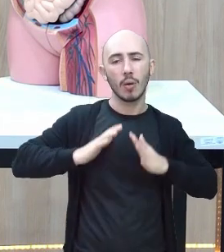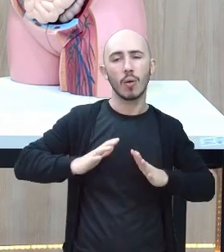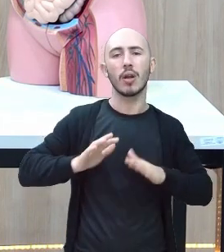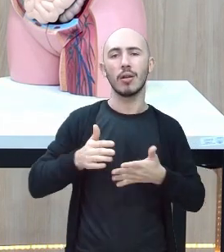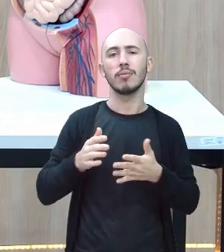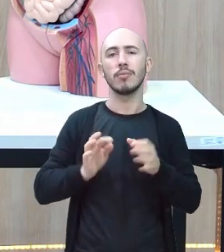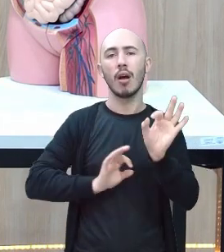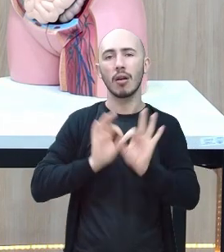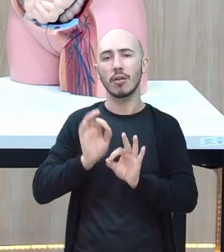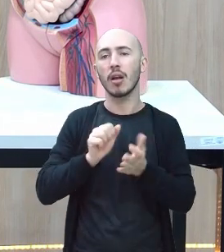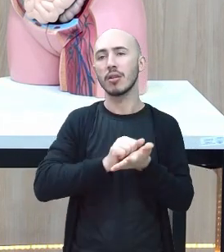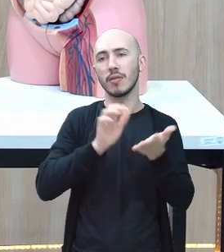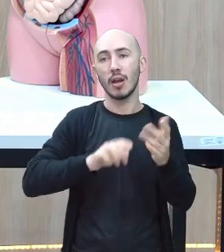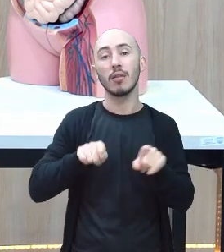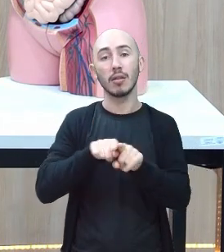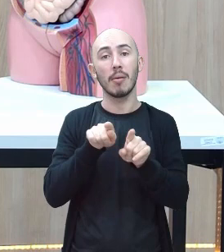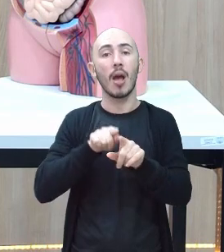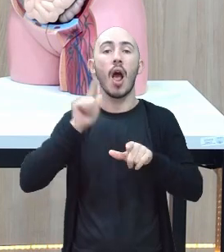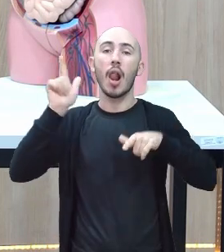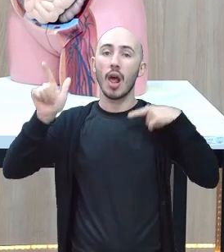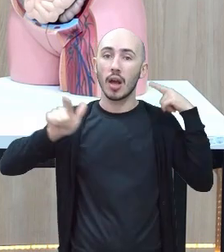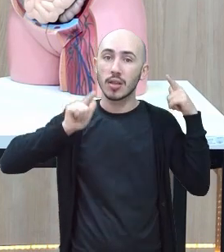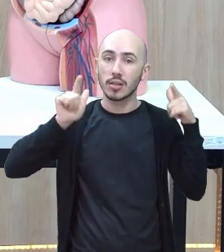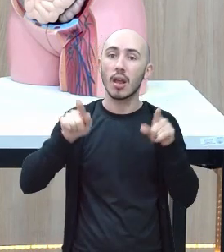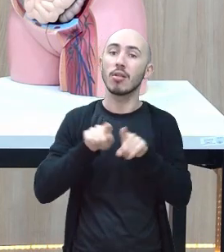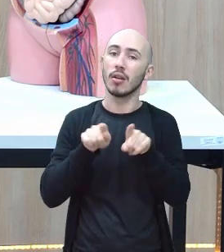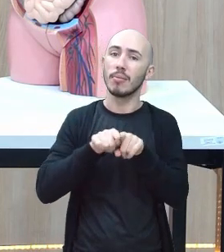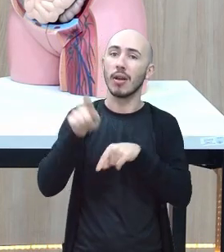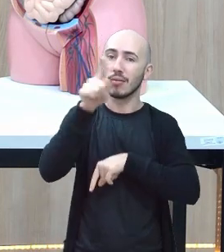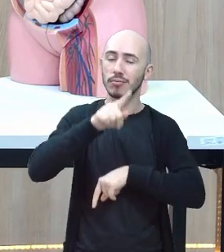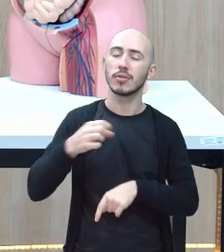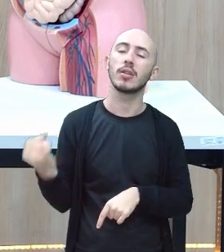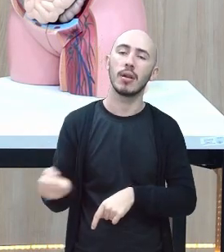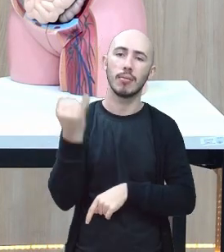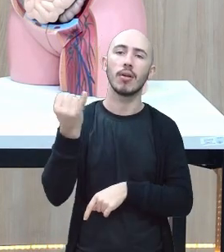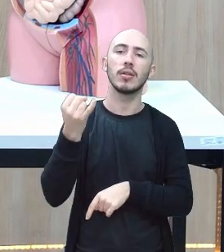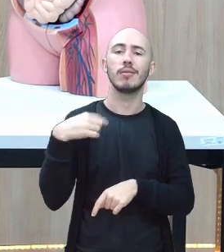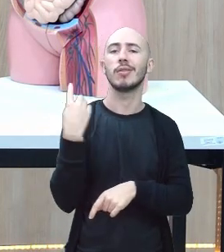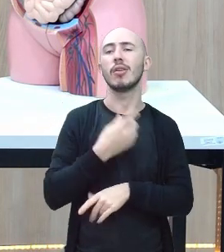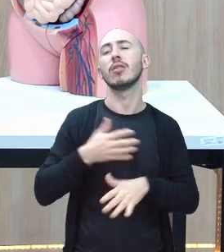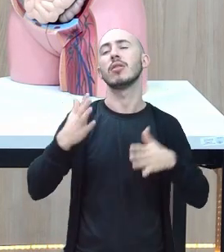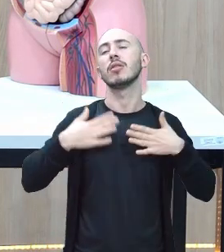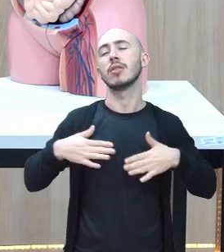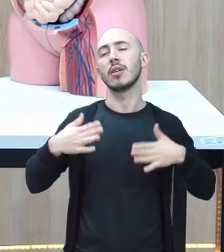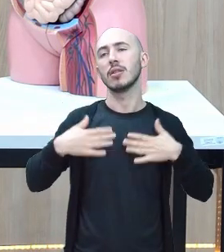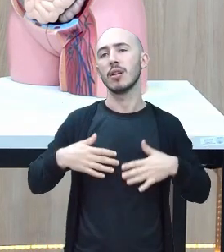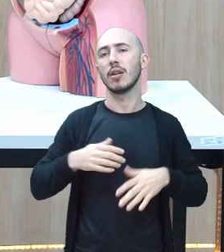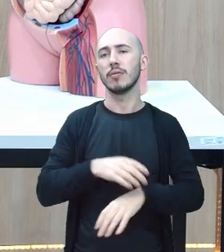não esquecendo o lazer também, que é importante para podermos estar descansados.